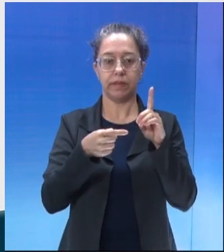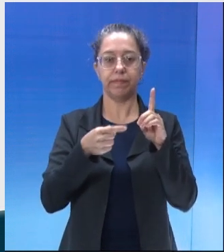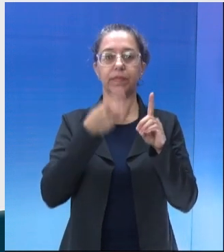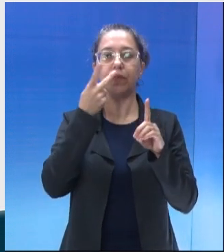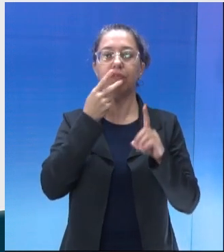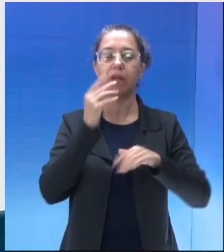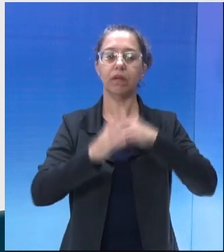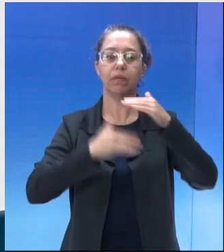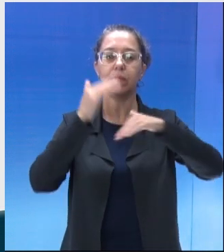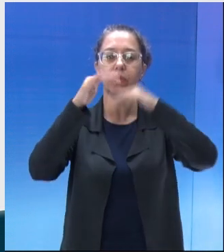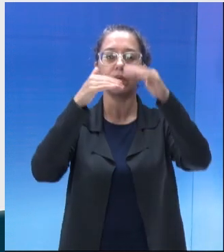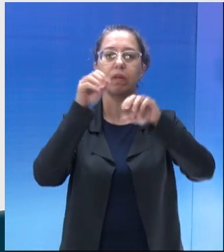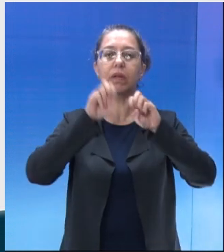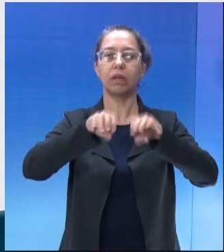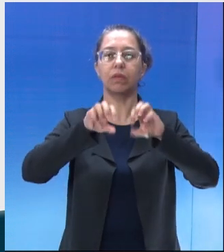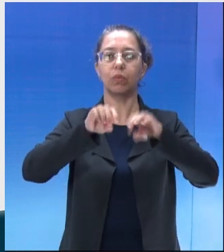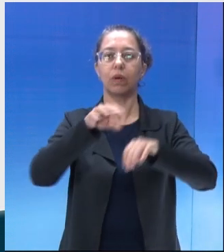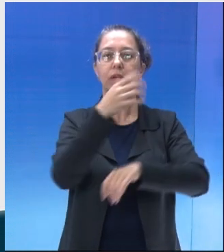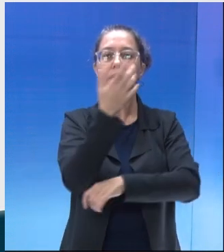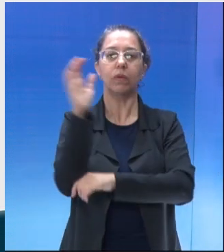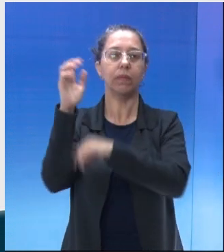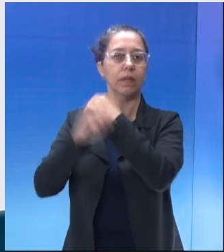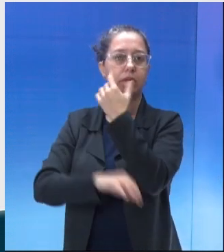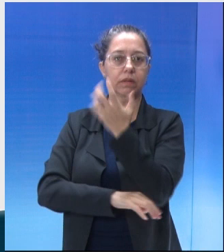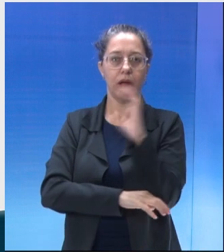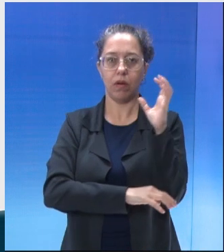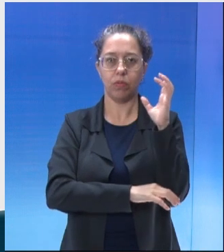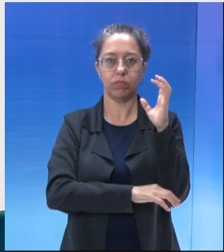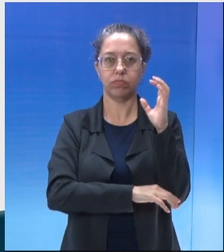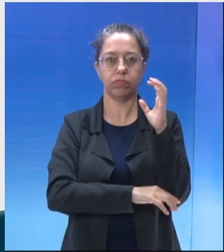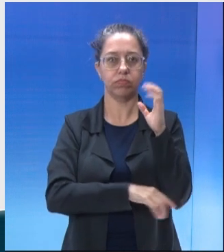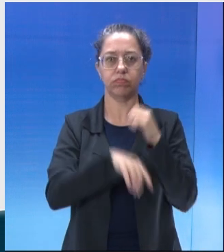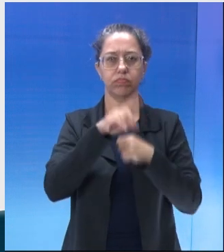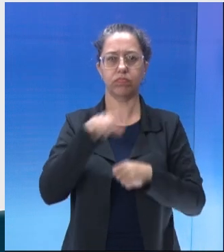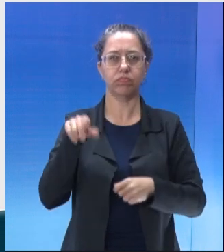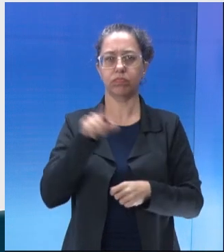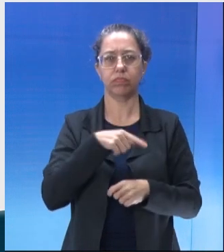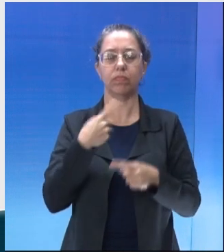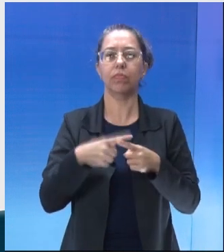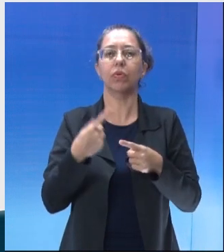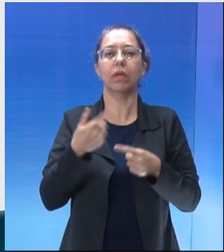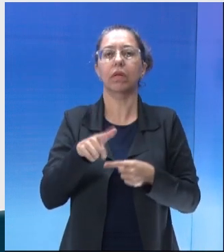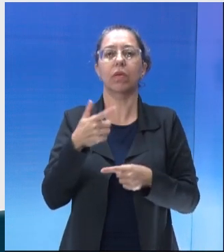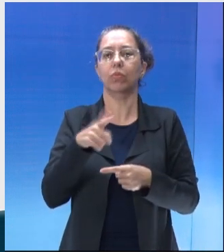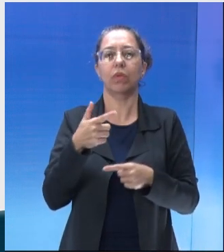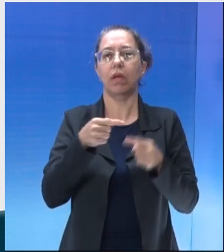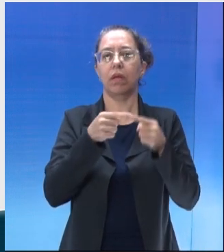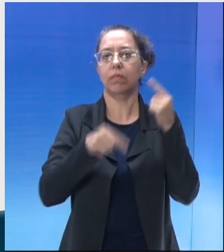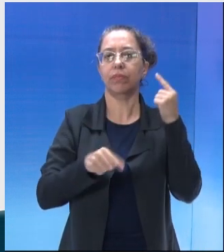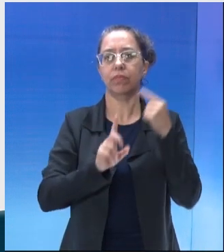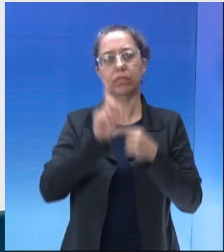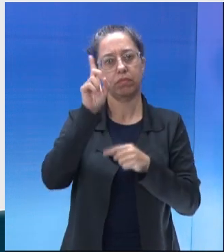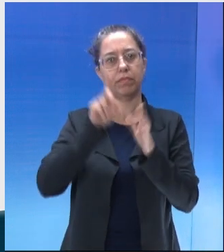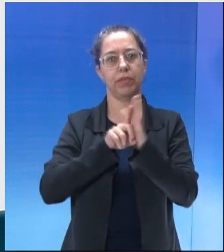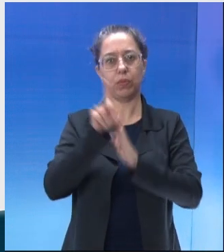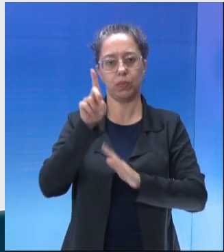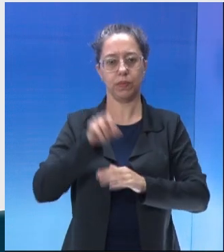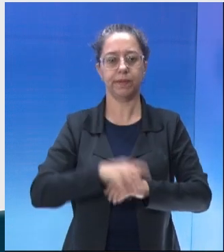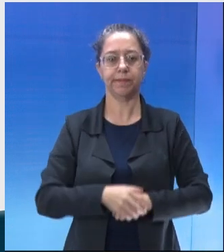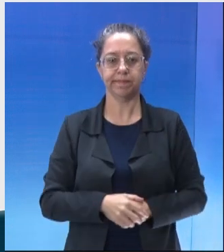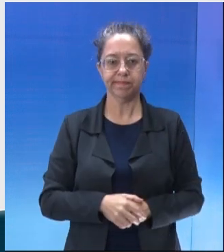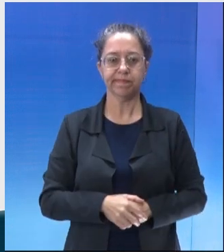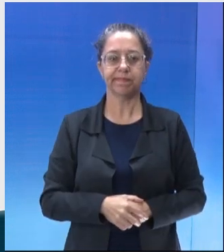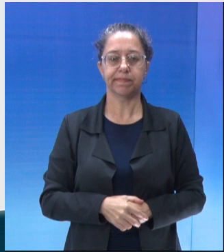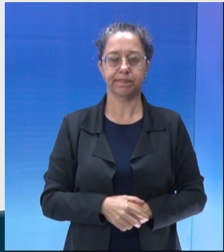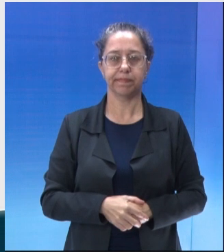sobre progresso e educação ambiental. Também não está correta porque não tem a ver com o enunciado da questão. Não